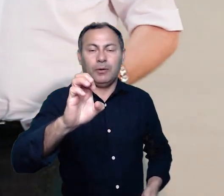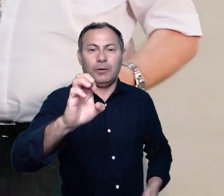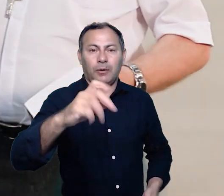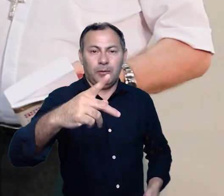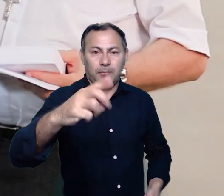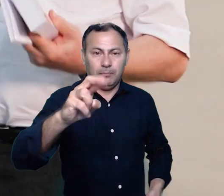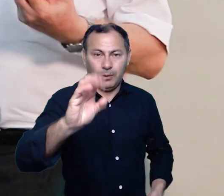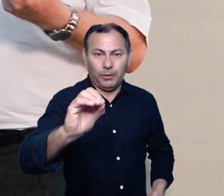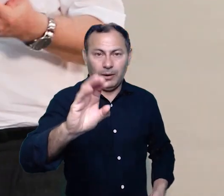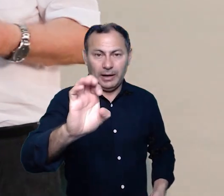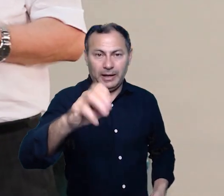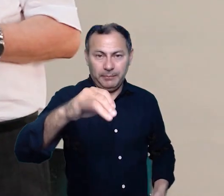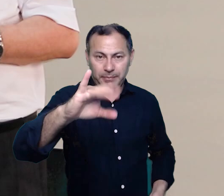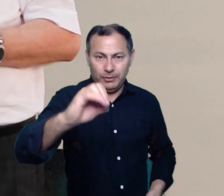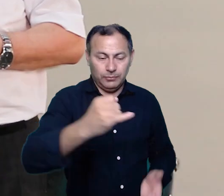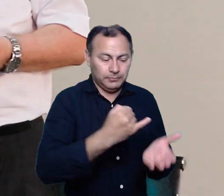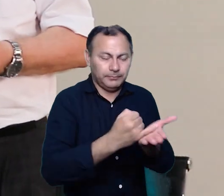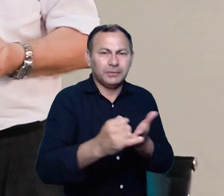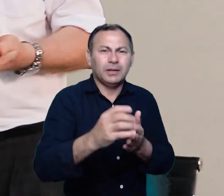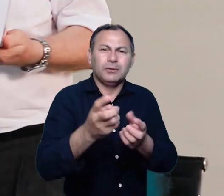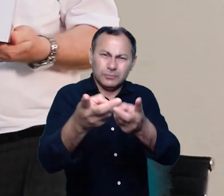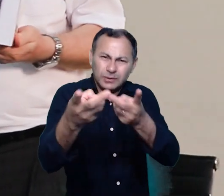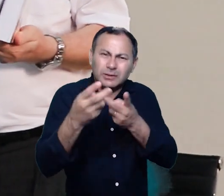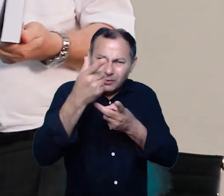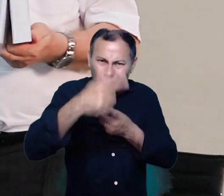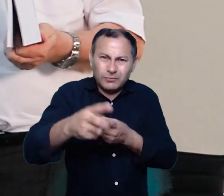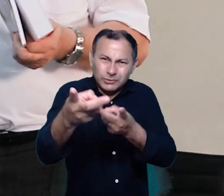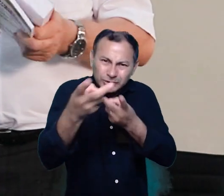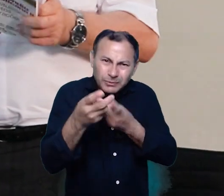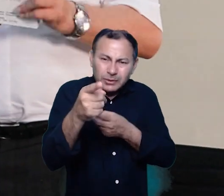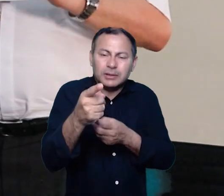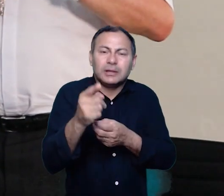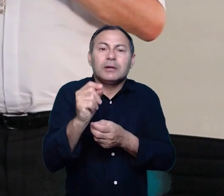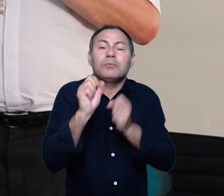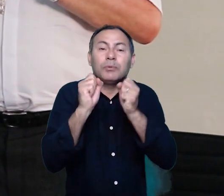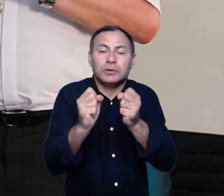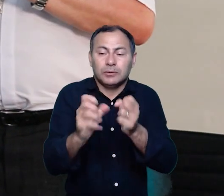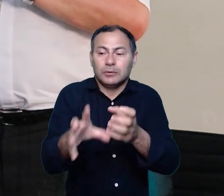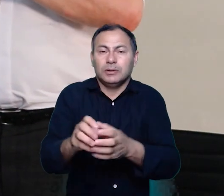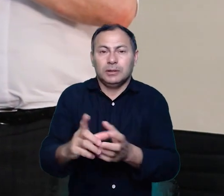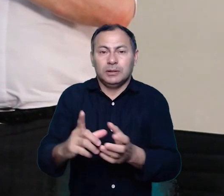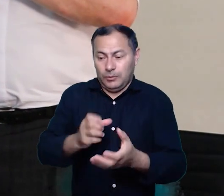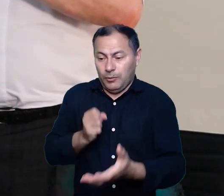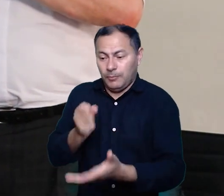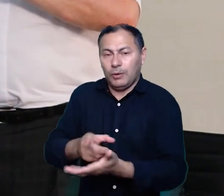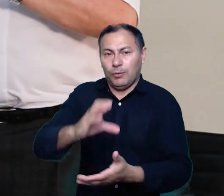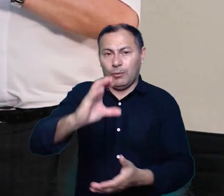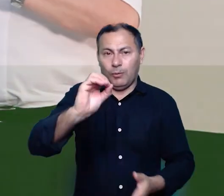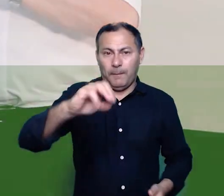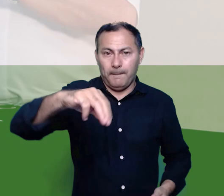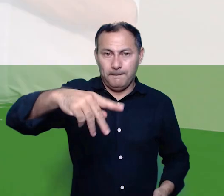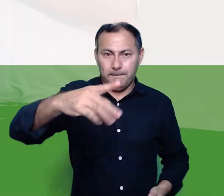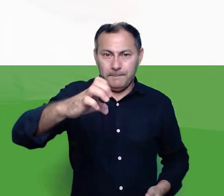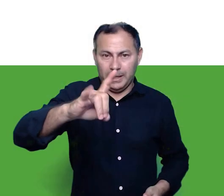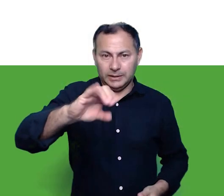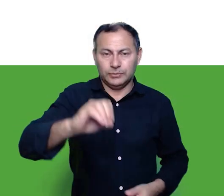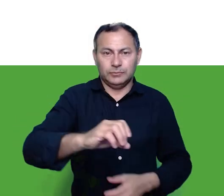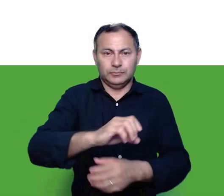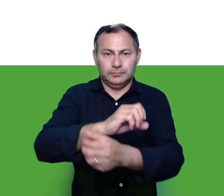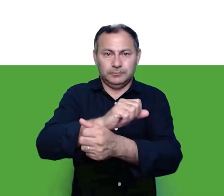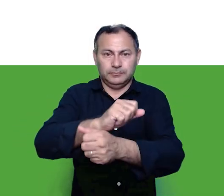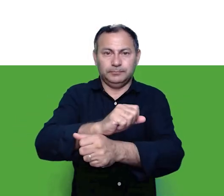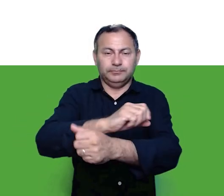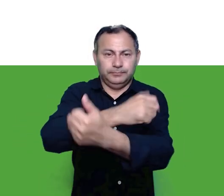Proêmio. Eu recomendo vivamente, se você puder, queira adquirir o compêndio